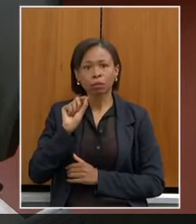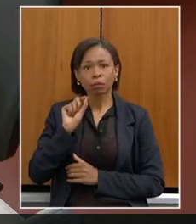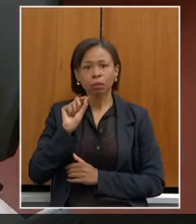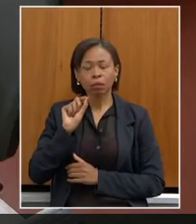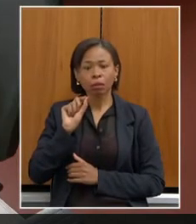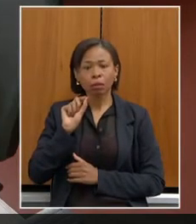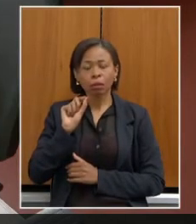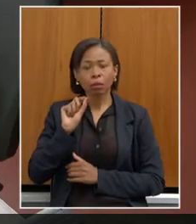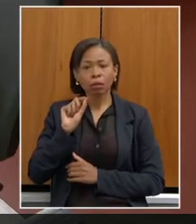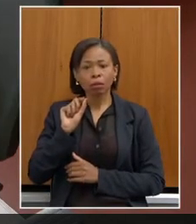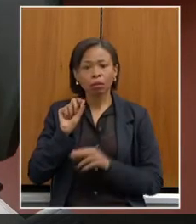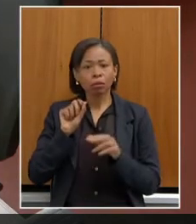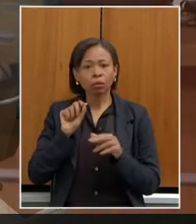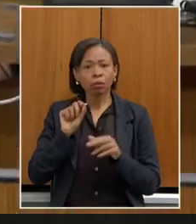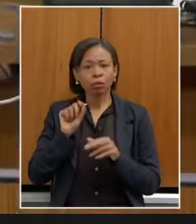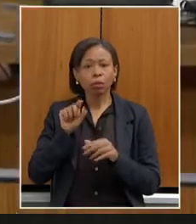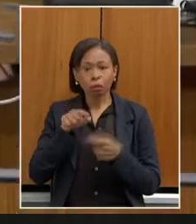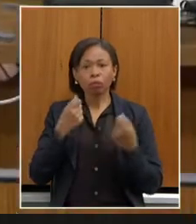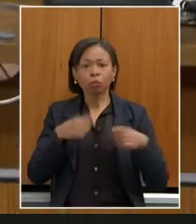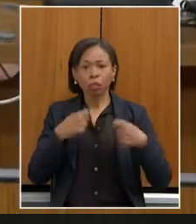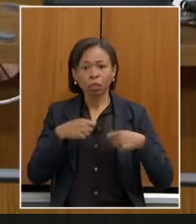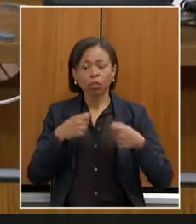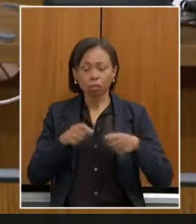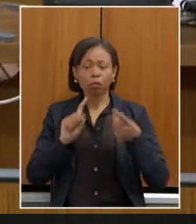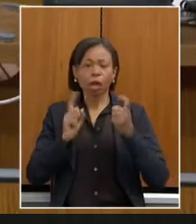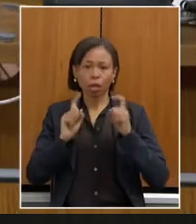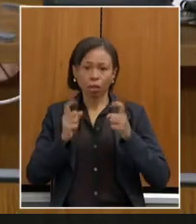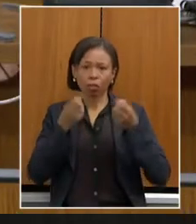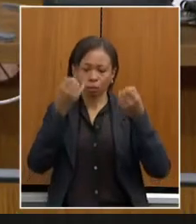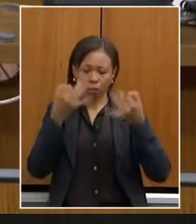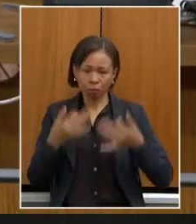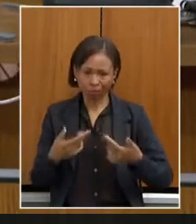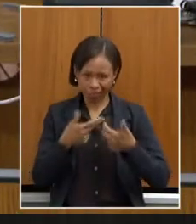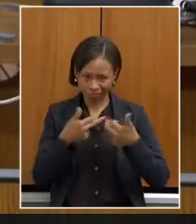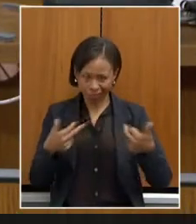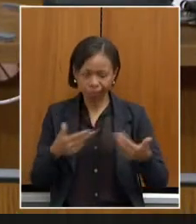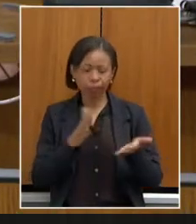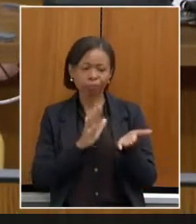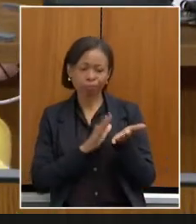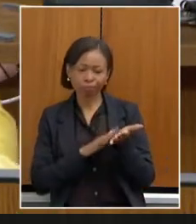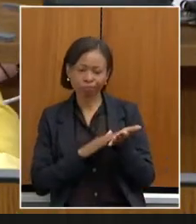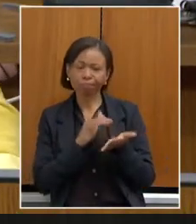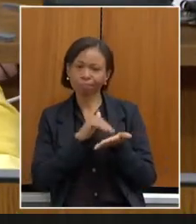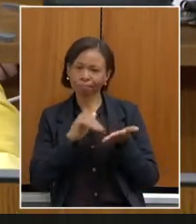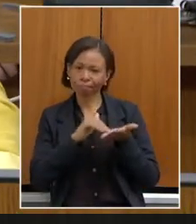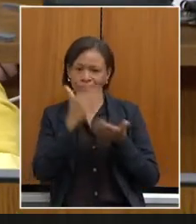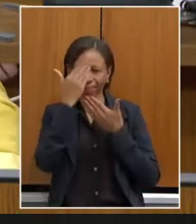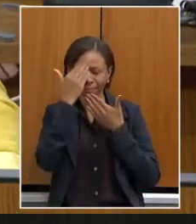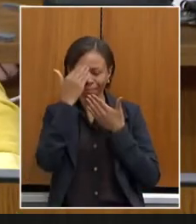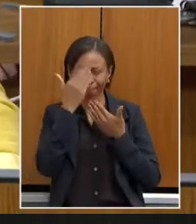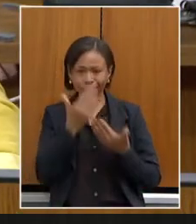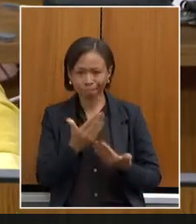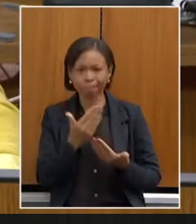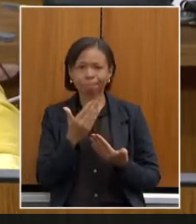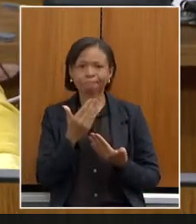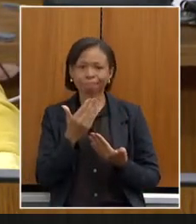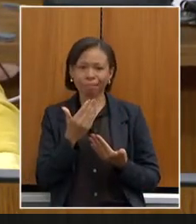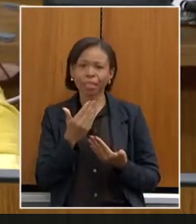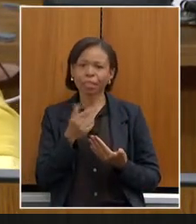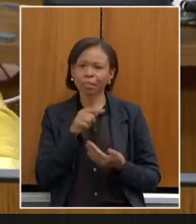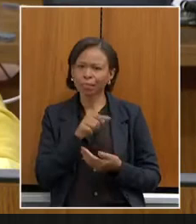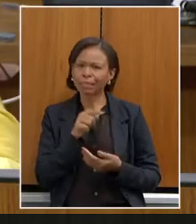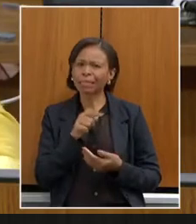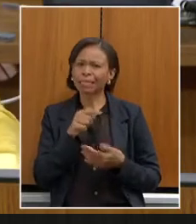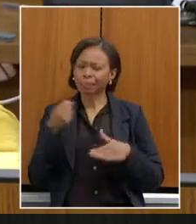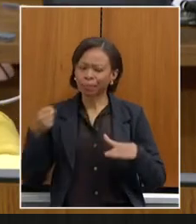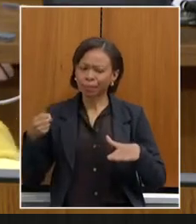nossa reunião tá bom muito obrigado secretário parabéns pela atuação entrou num momento tão difícil